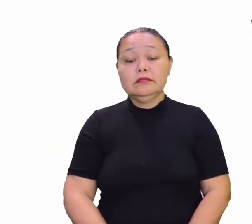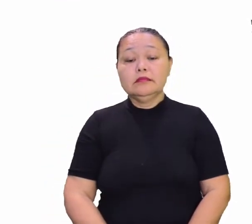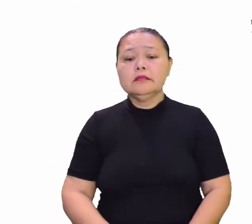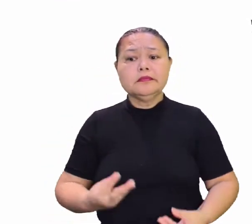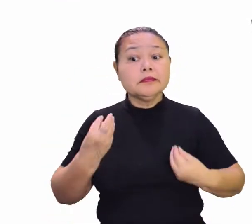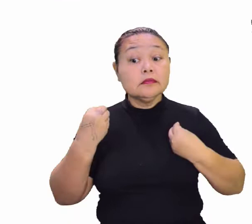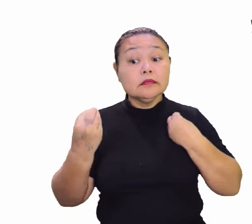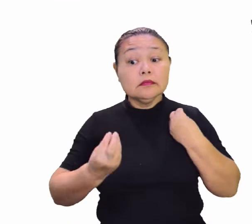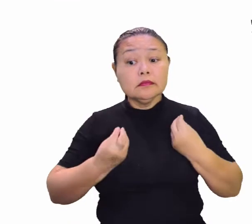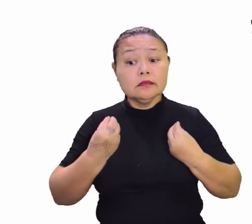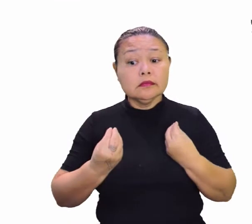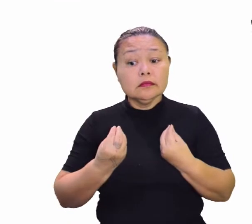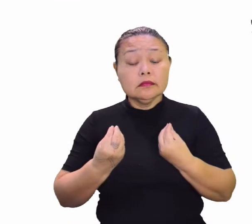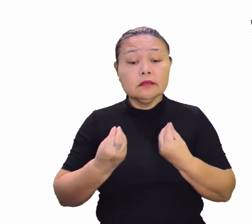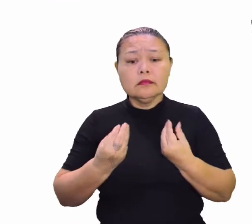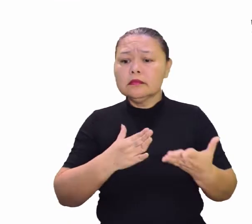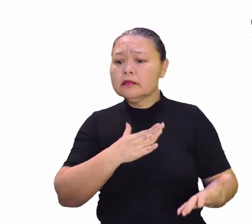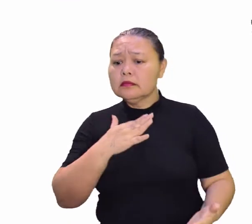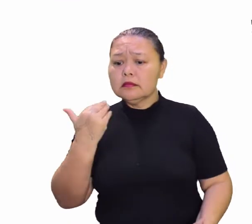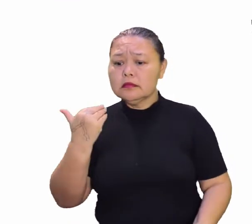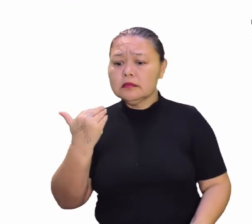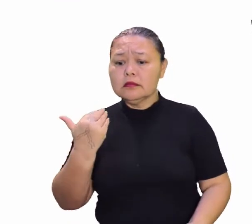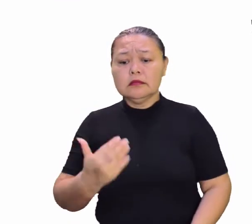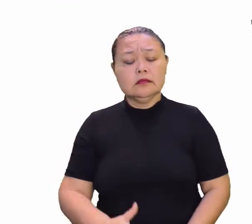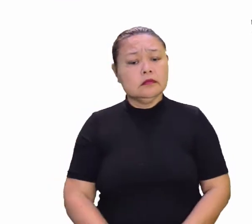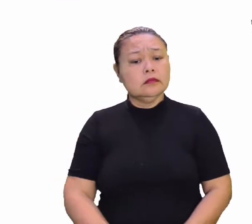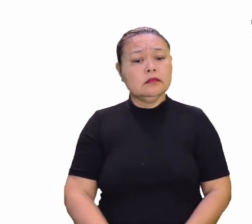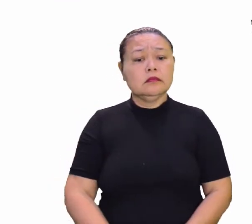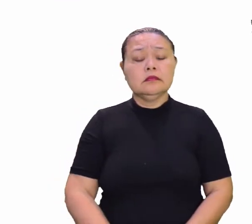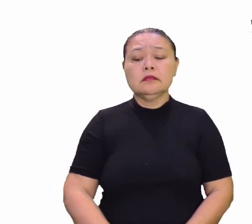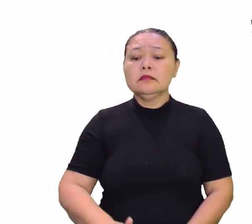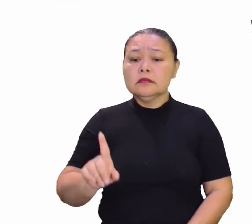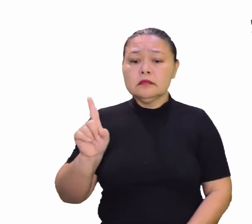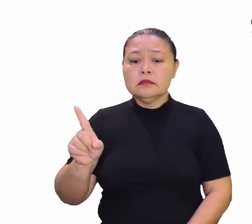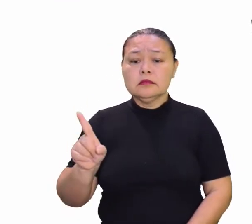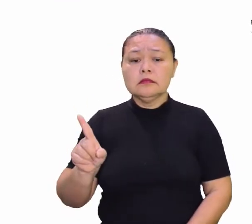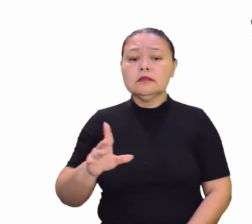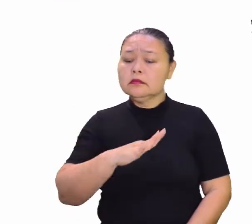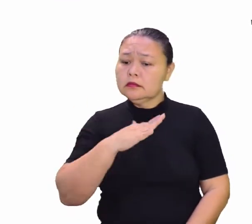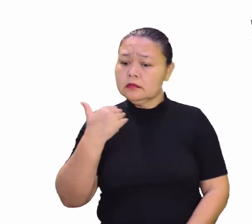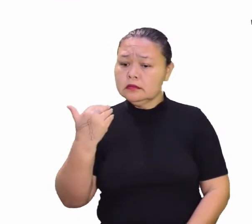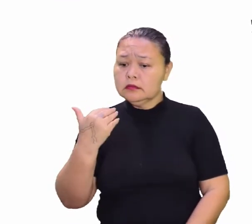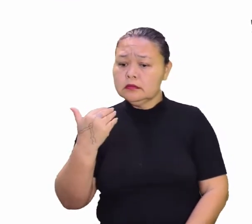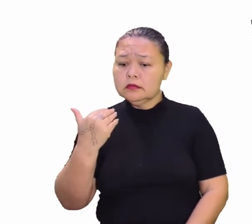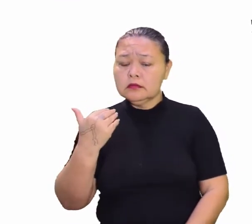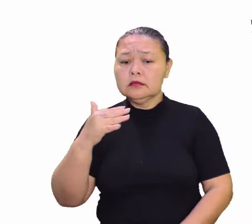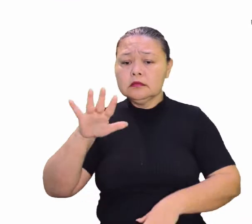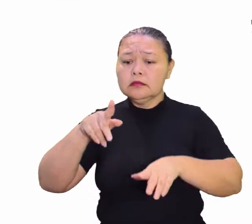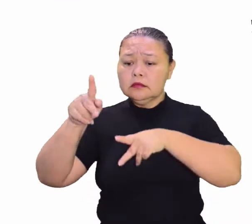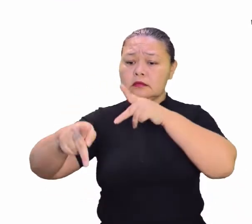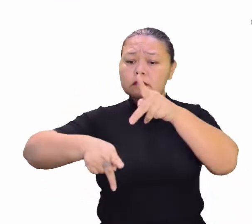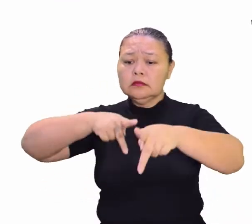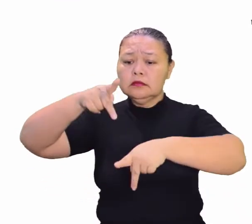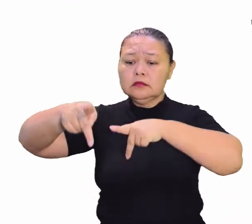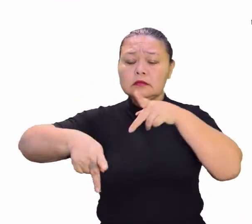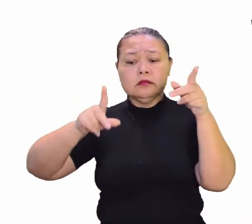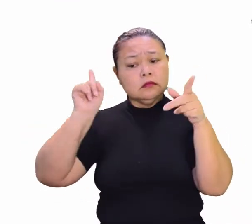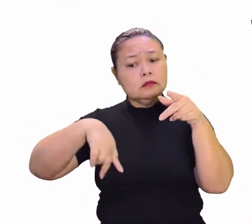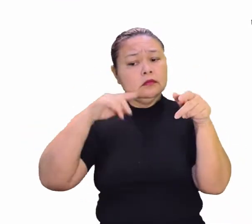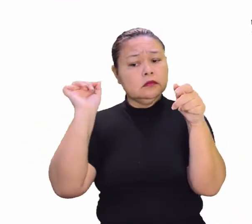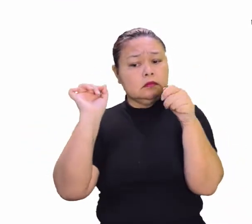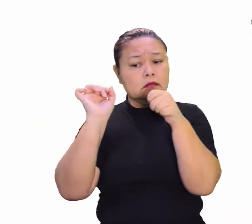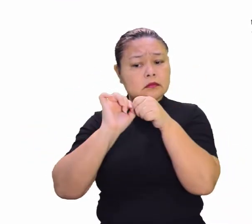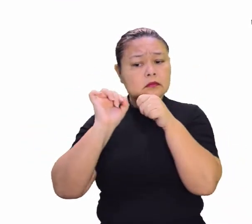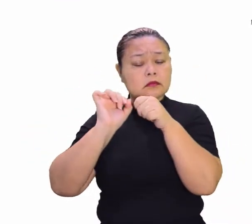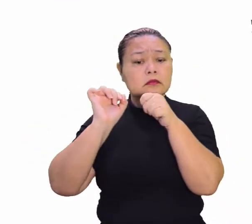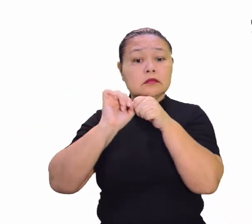Como assim, professor, dizimado? Meu amigo, dizimar um povo é fazer com